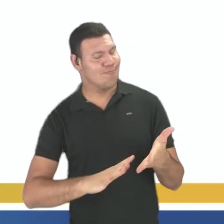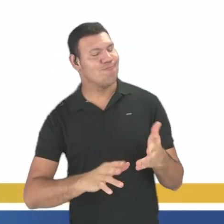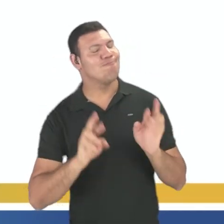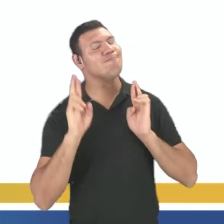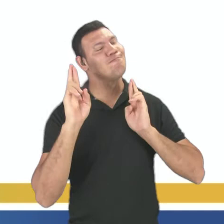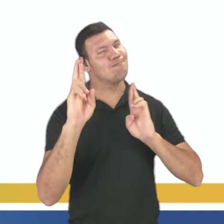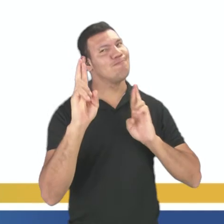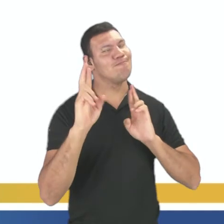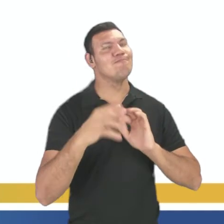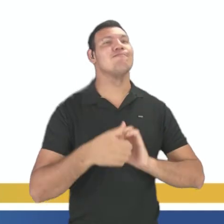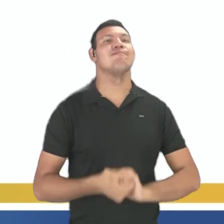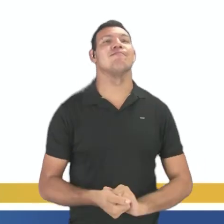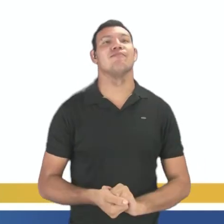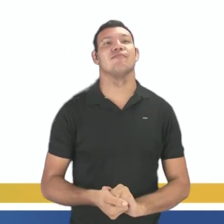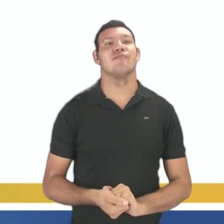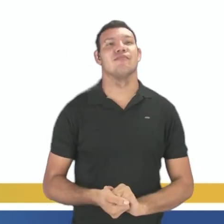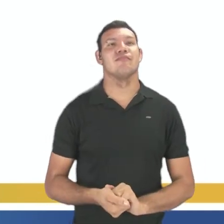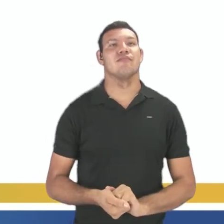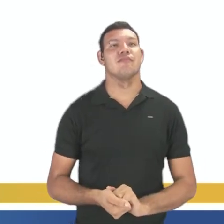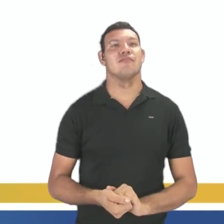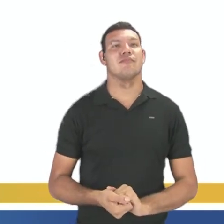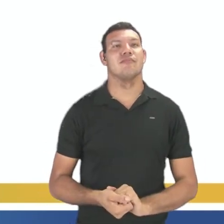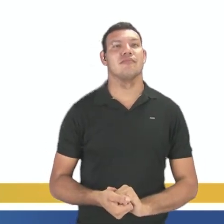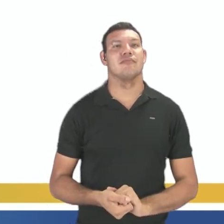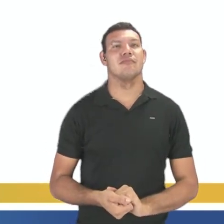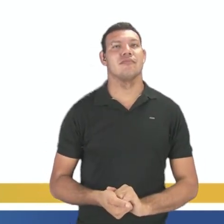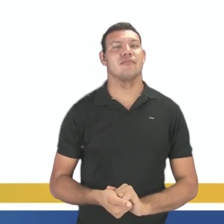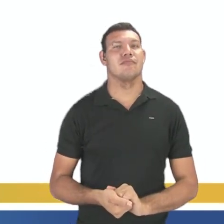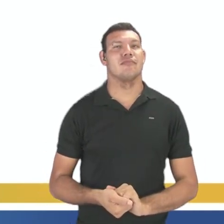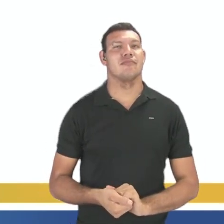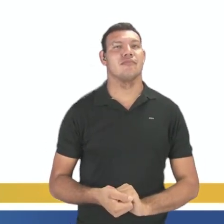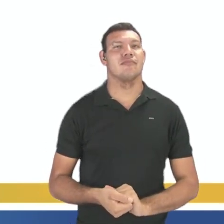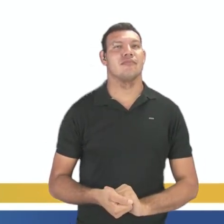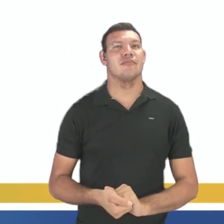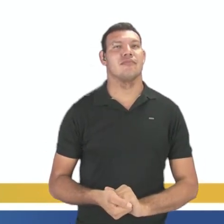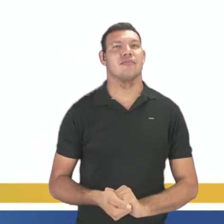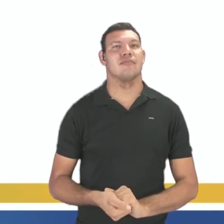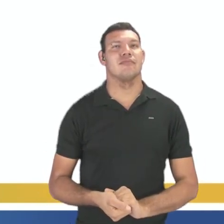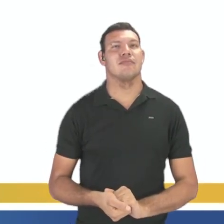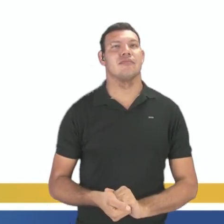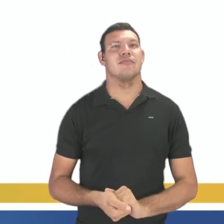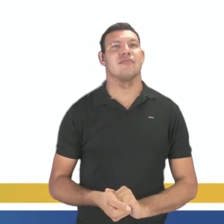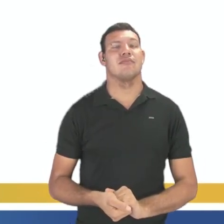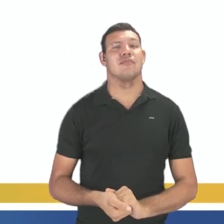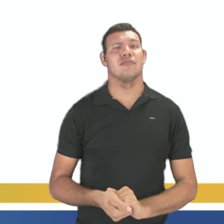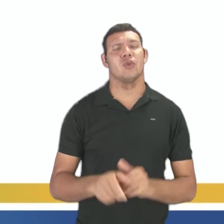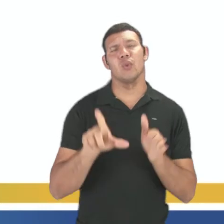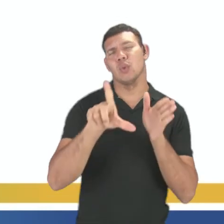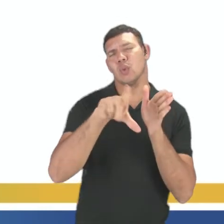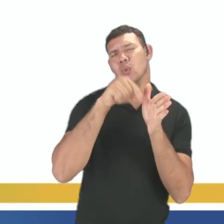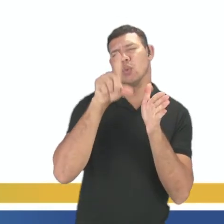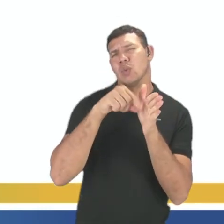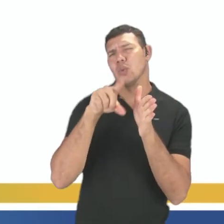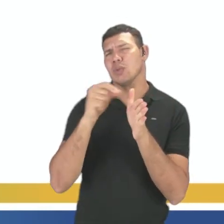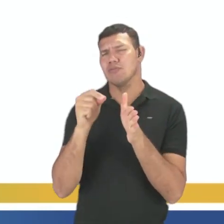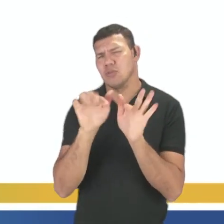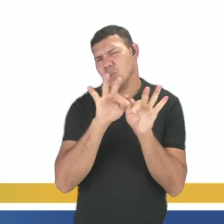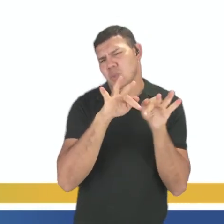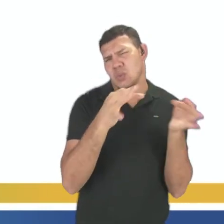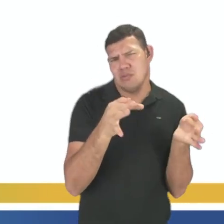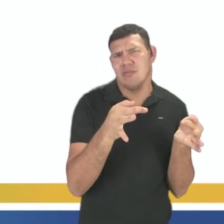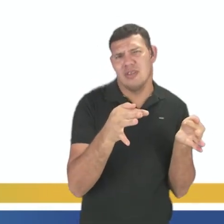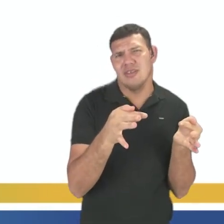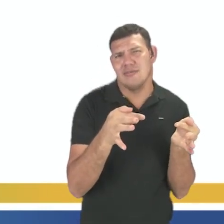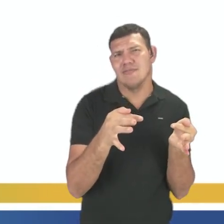Então a gente tem ali, choose the right alternative to complete the sentences. Vocês vão escolher, bem simples,